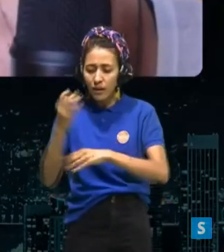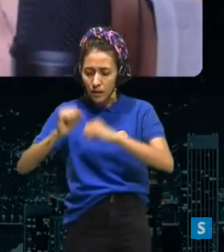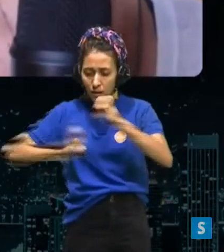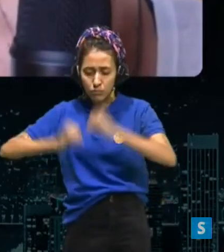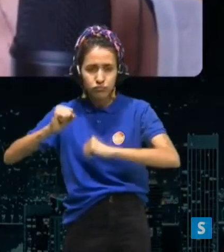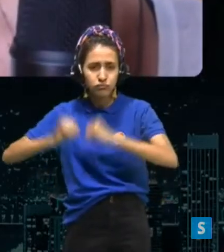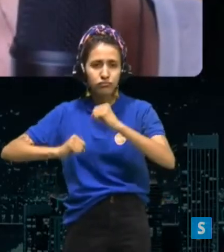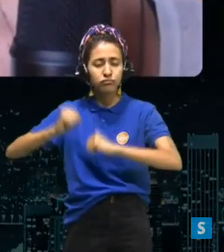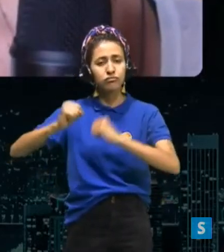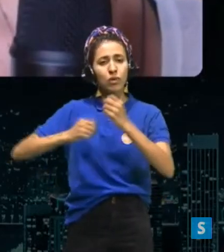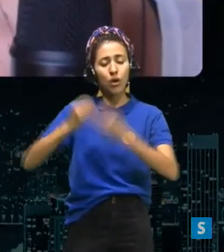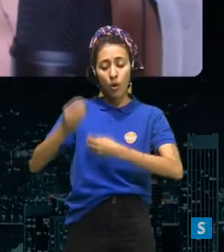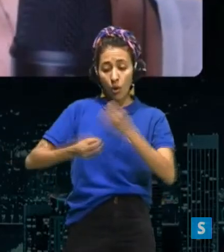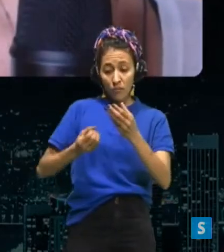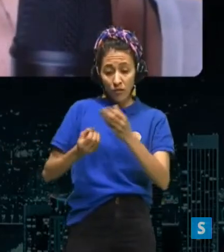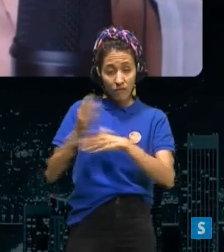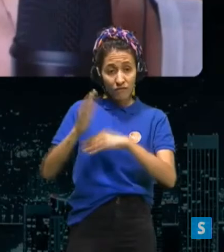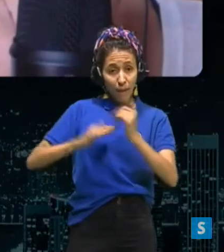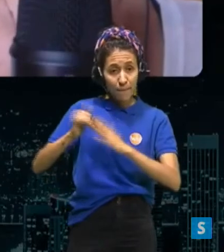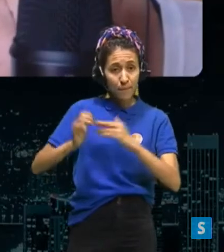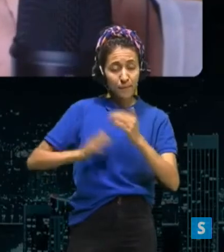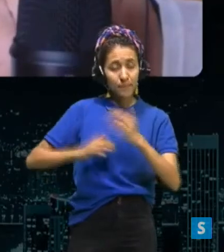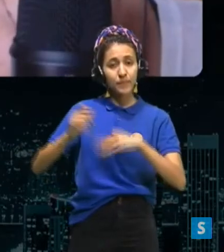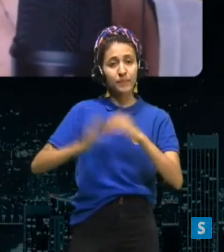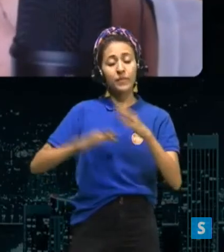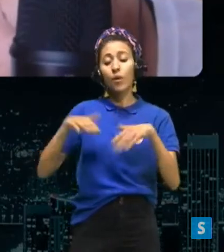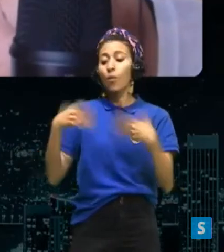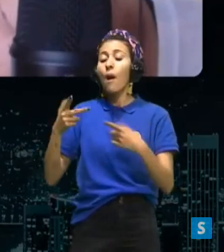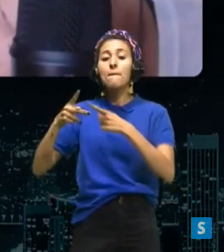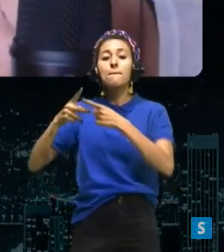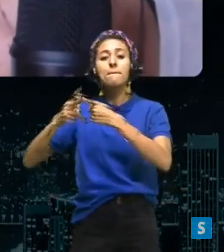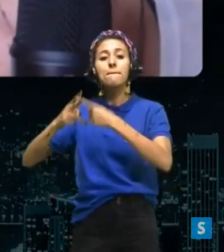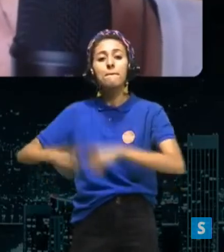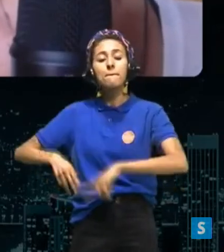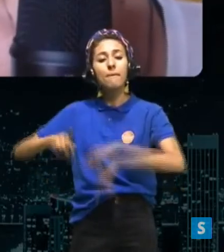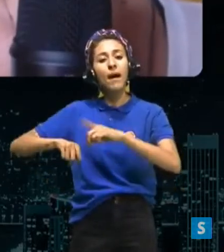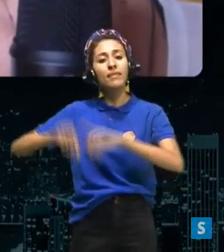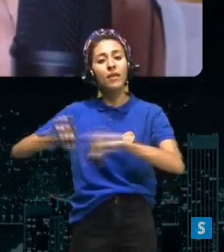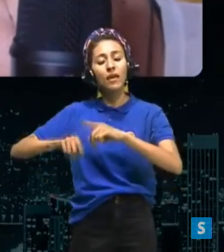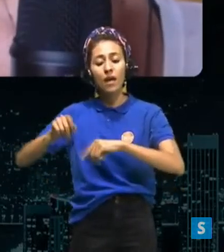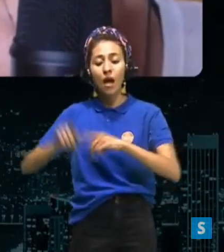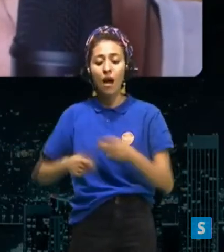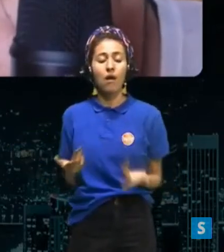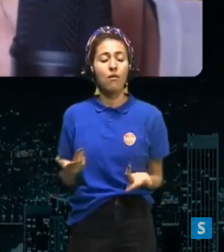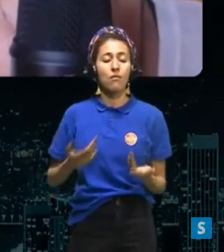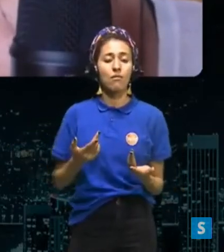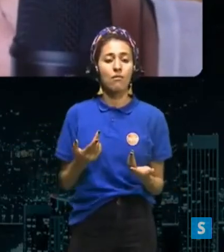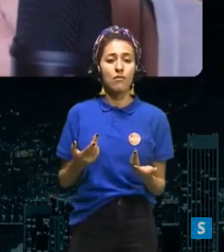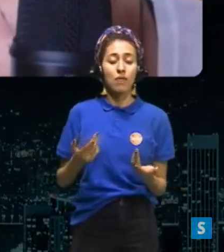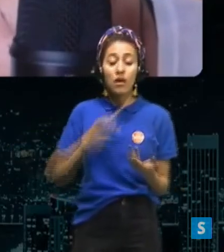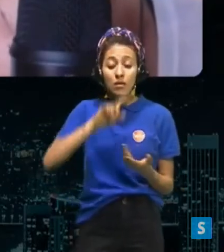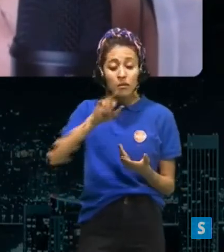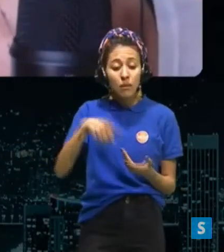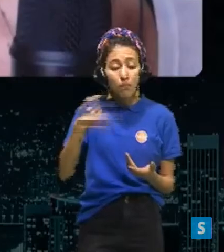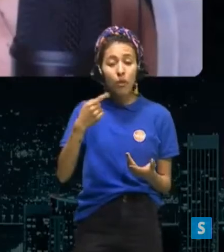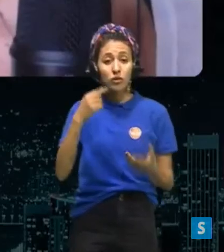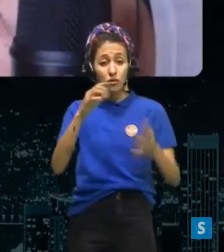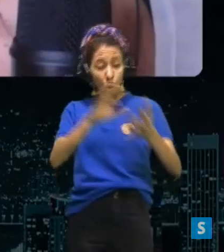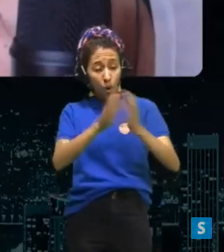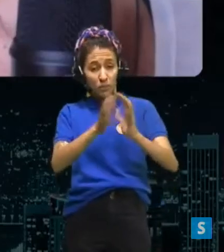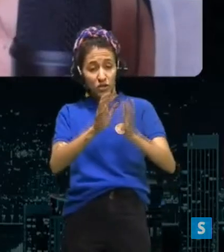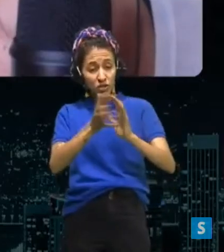que que elas são fabricadas quais recursos estão sendo utilizados E no fim da vida útil o que que acontece com o produto